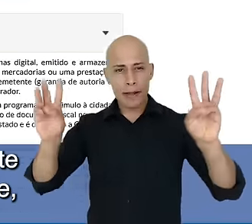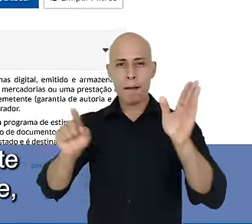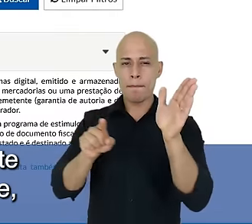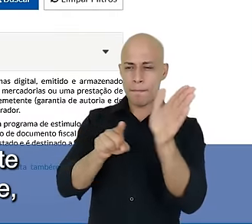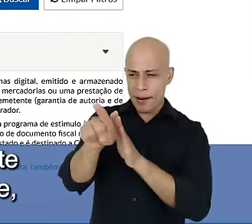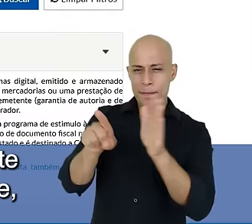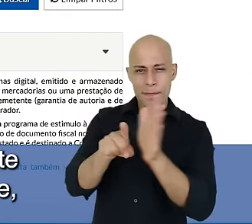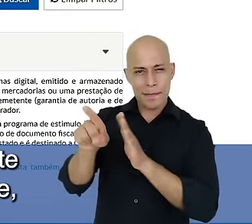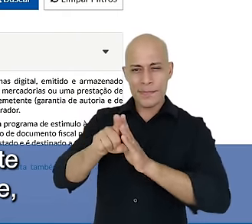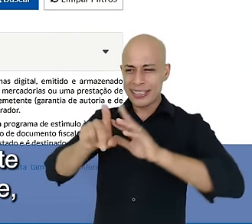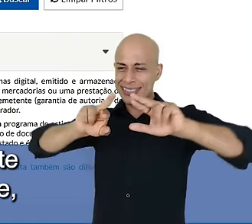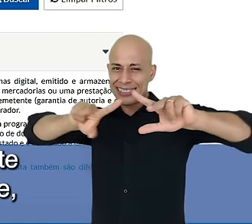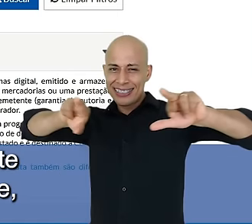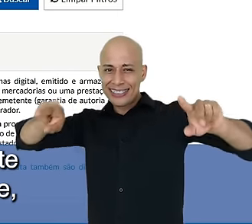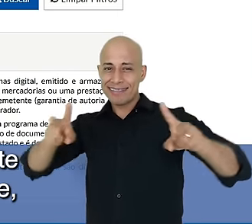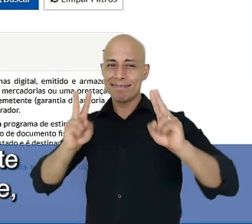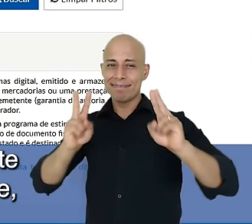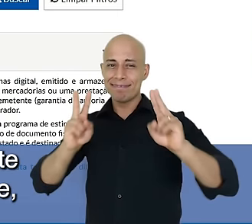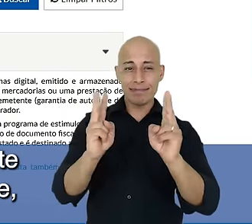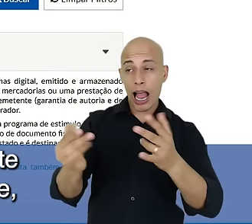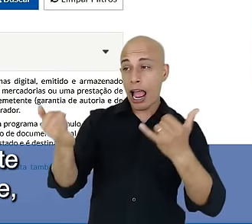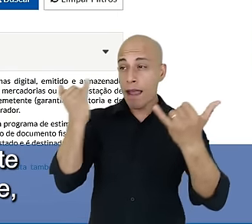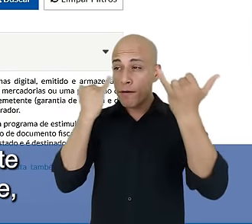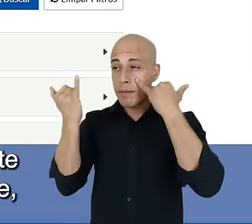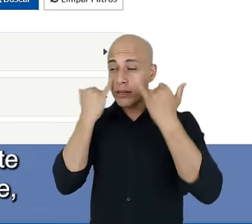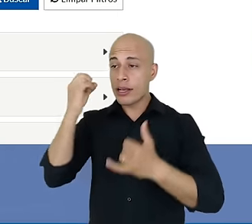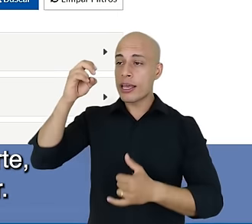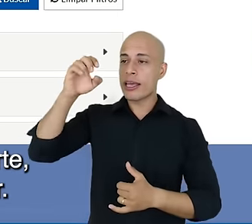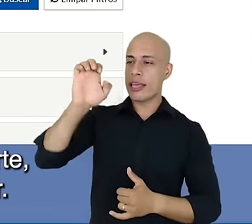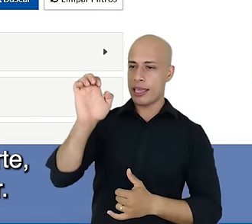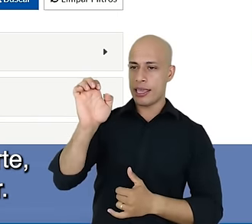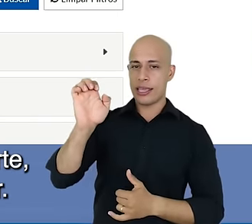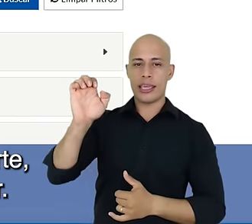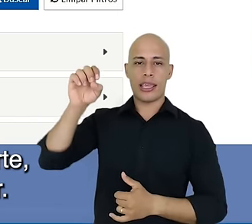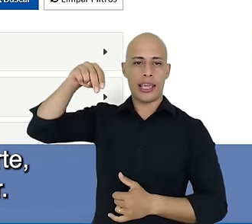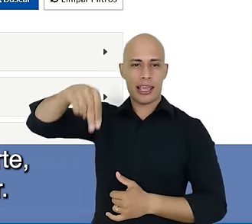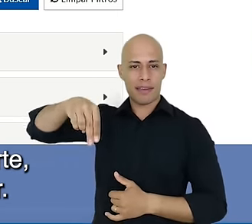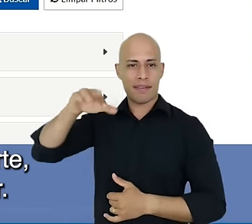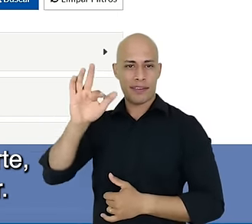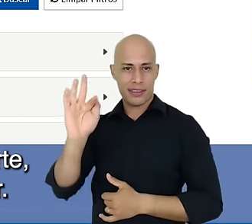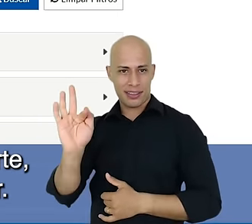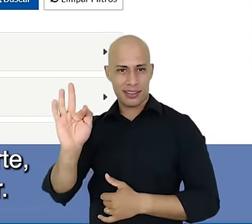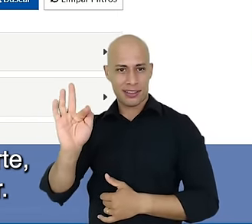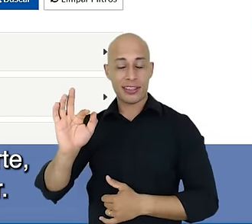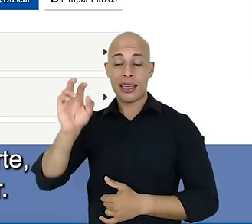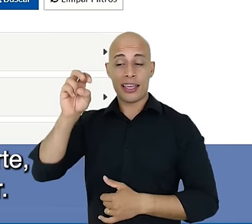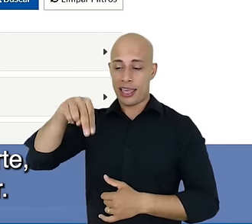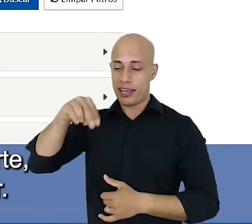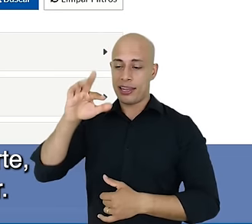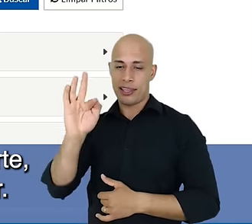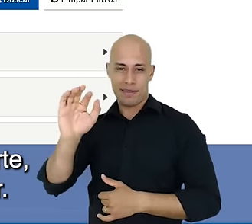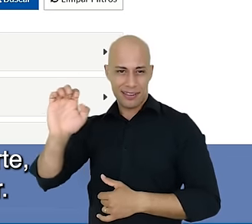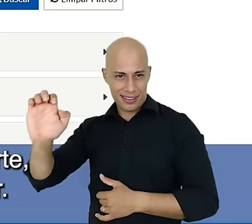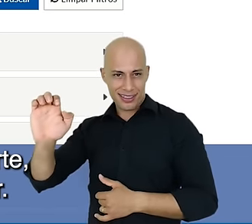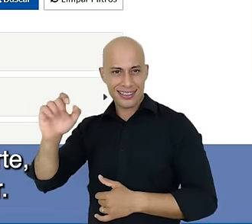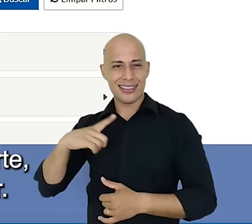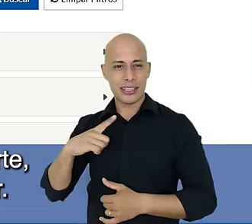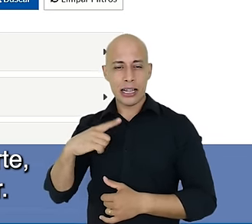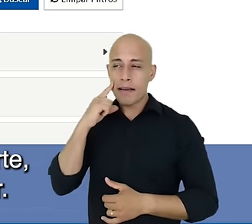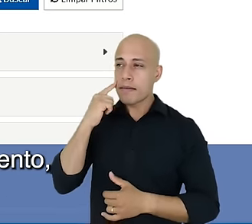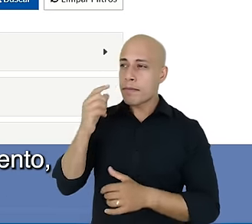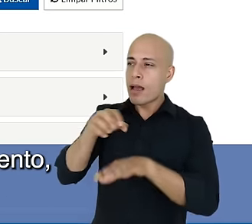perguntas frequentes a gente consegue as informações sobre nfe a parte do conhecimento de transporte também a gente consegue